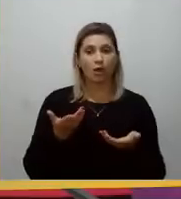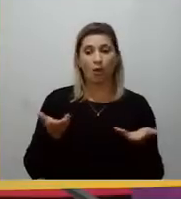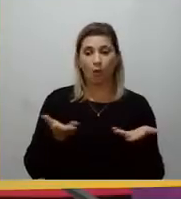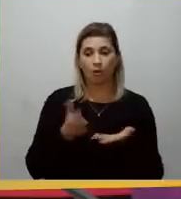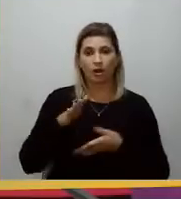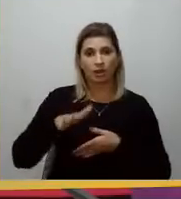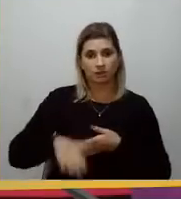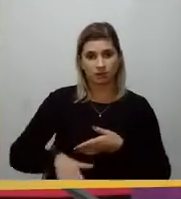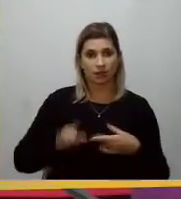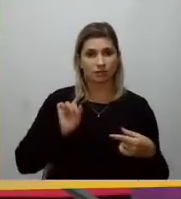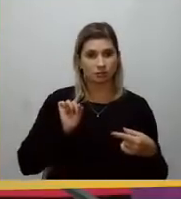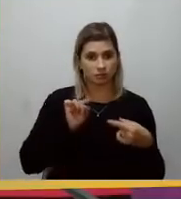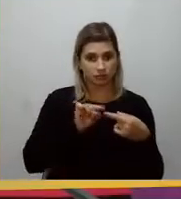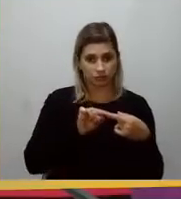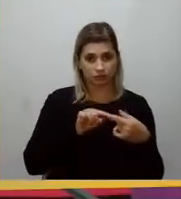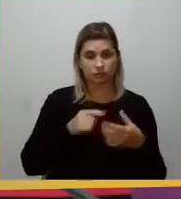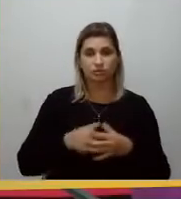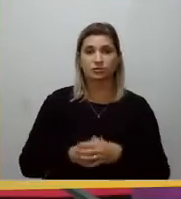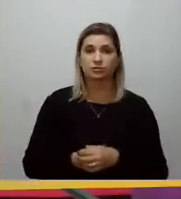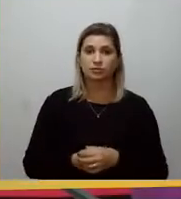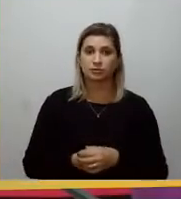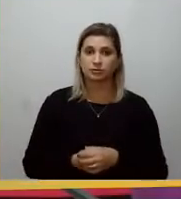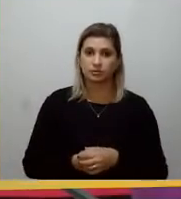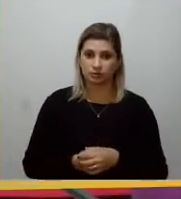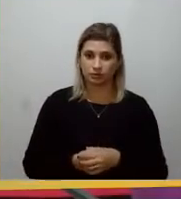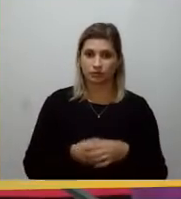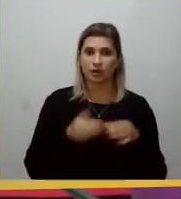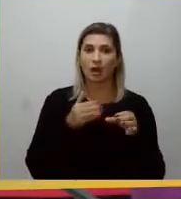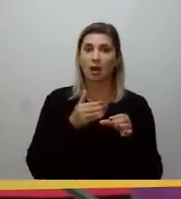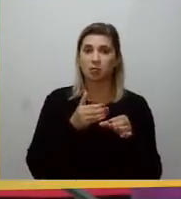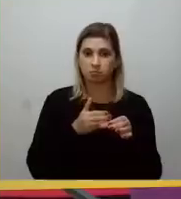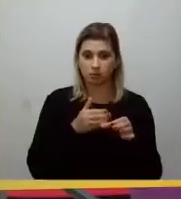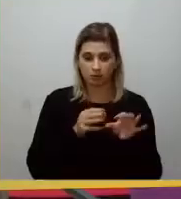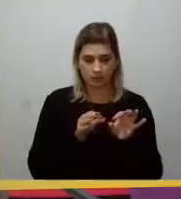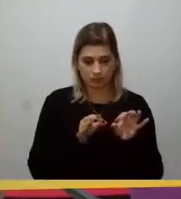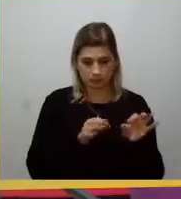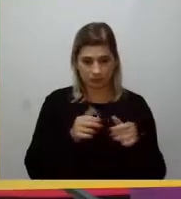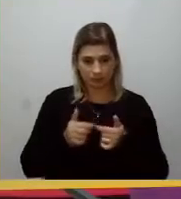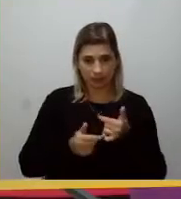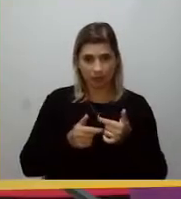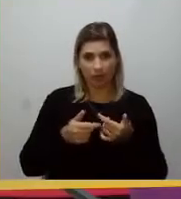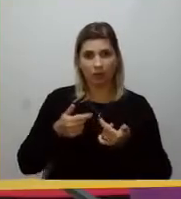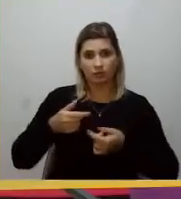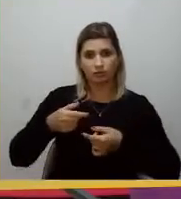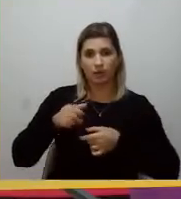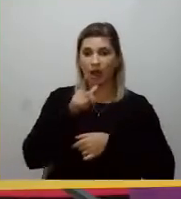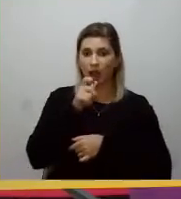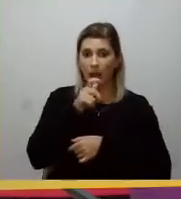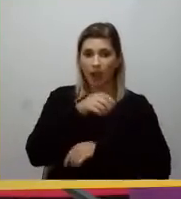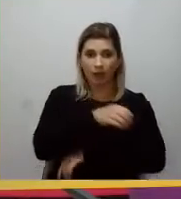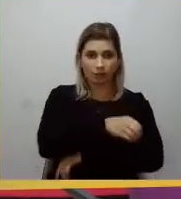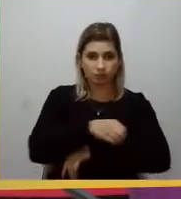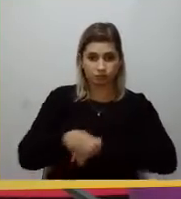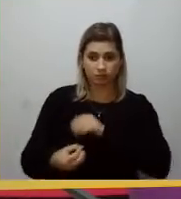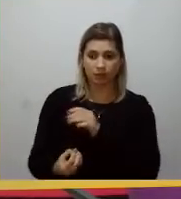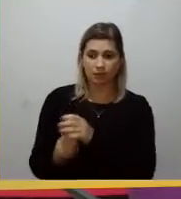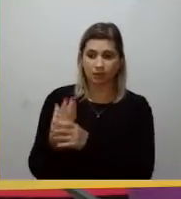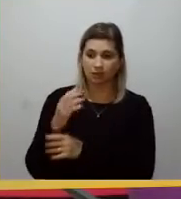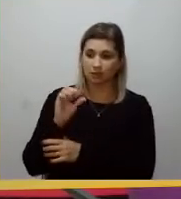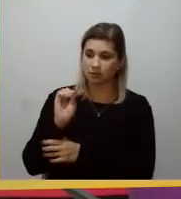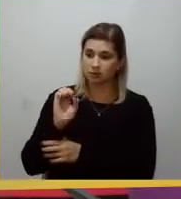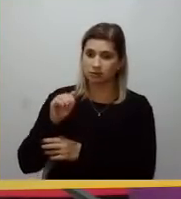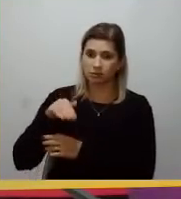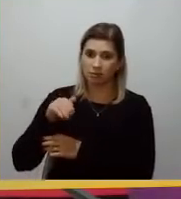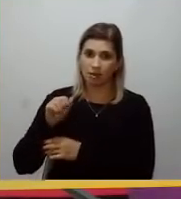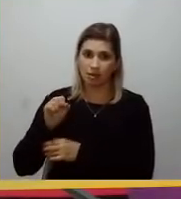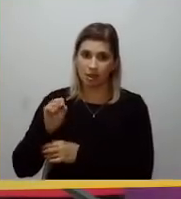objetivo da prestação de municipalizar os serviços de água e saneamento, né, criando a Cemasa. O